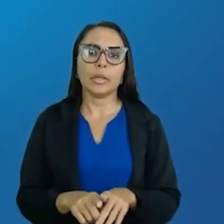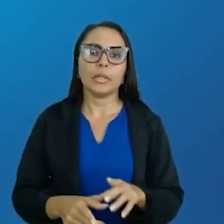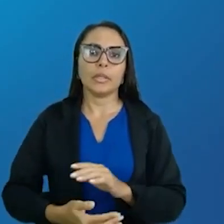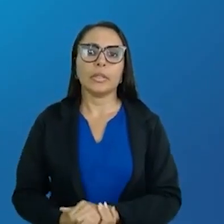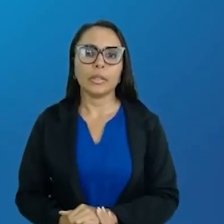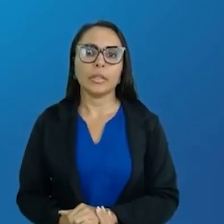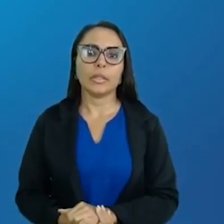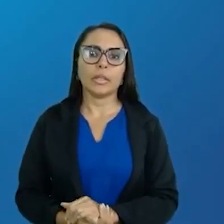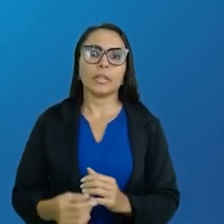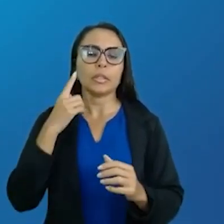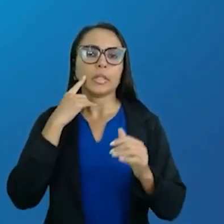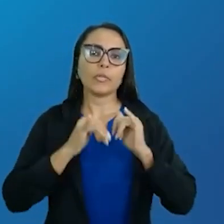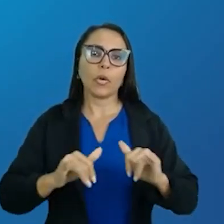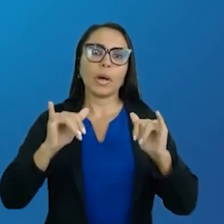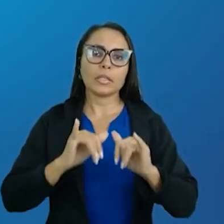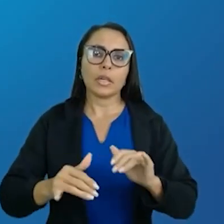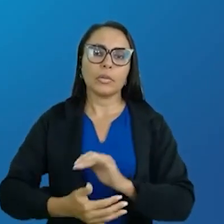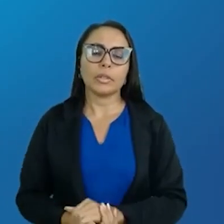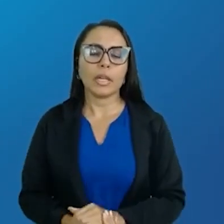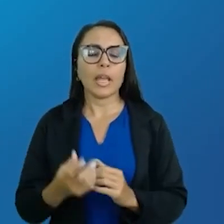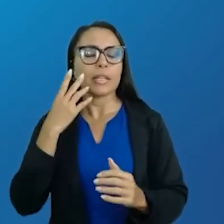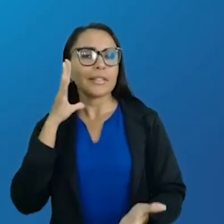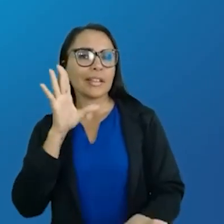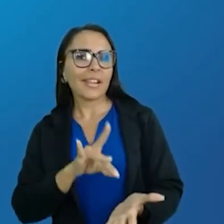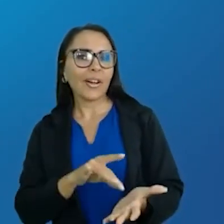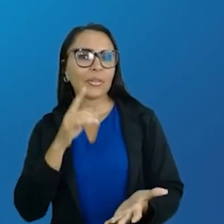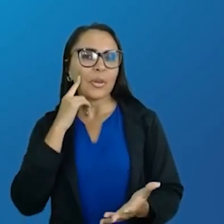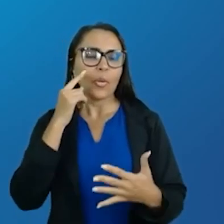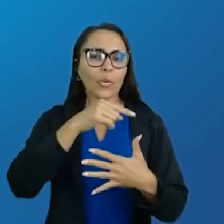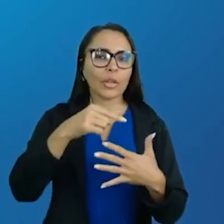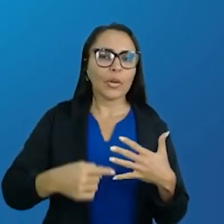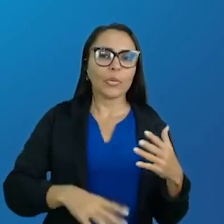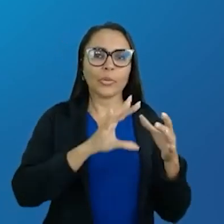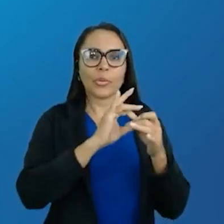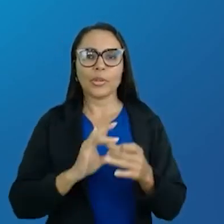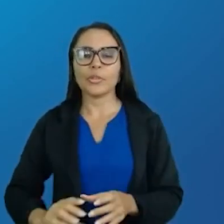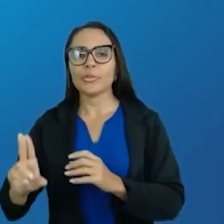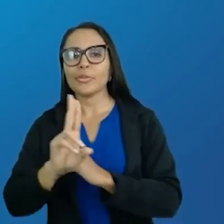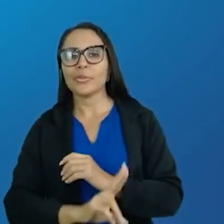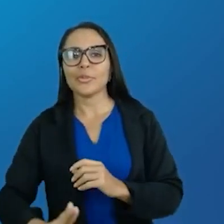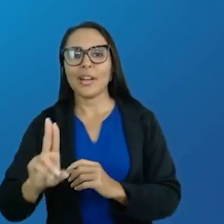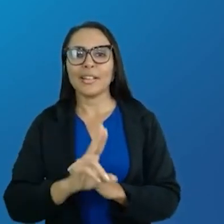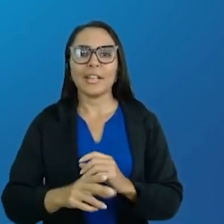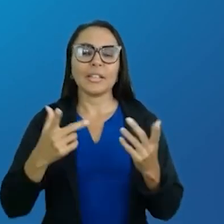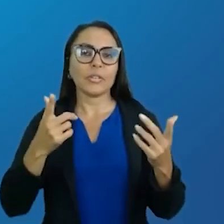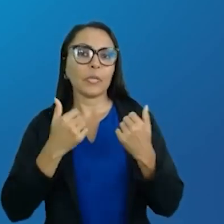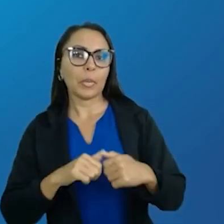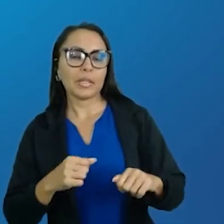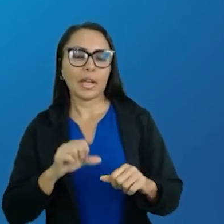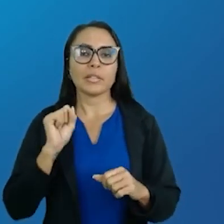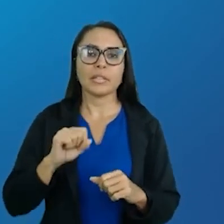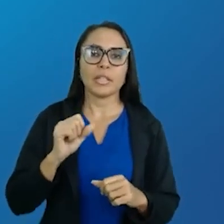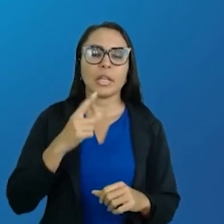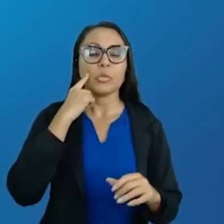se coloca a arquitetura da informação. Ela fica ali bem central entre conteúdo, contexto e usuário. Então, tipo, ela vai pensar no usuário